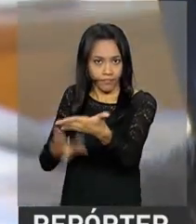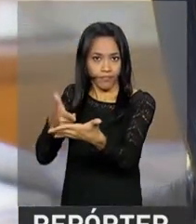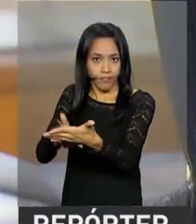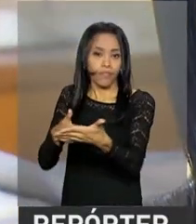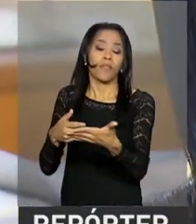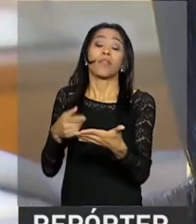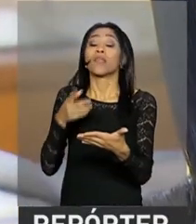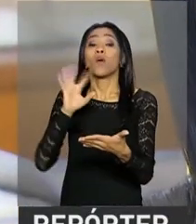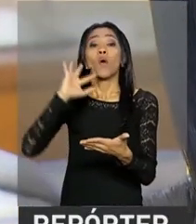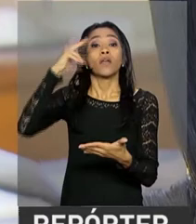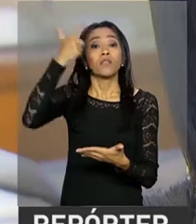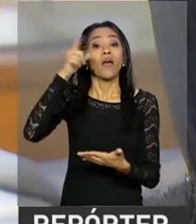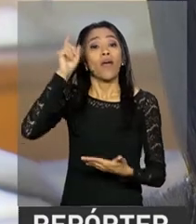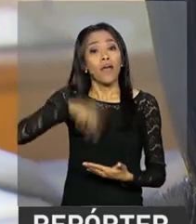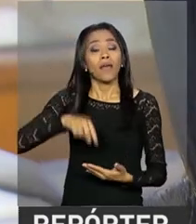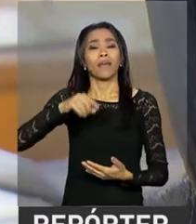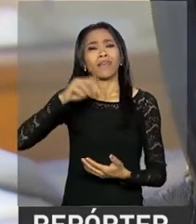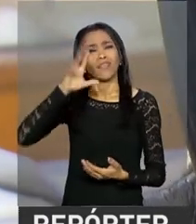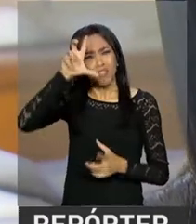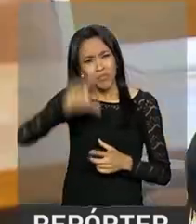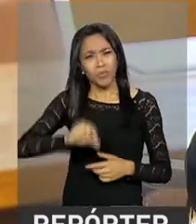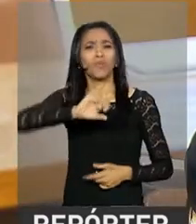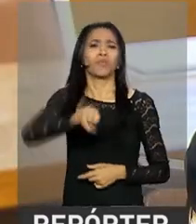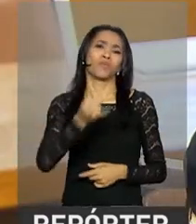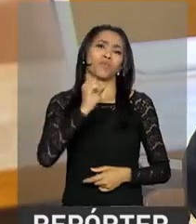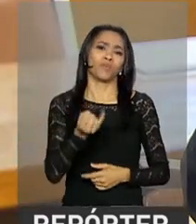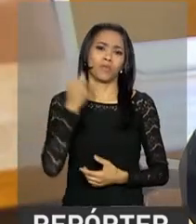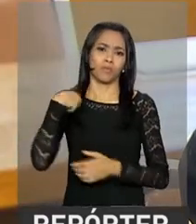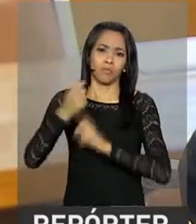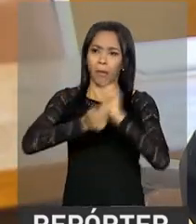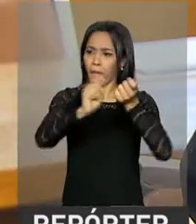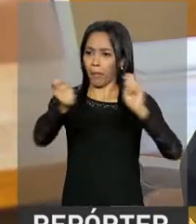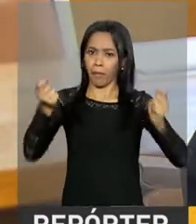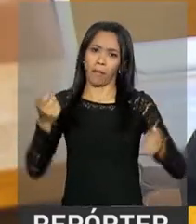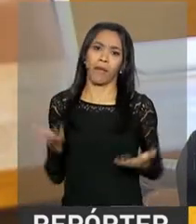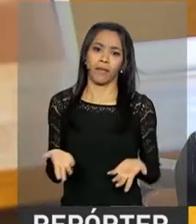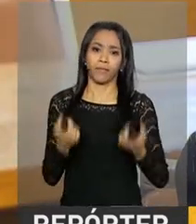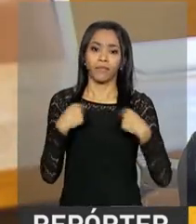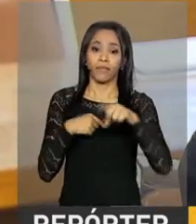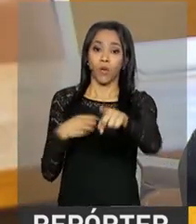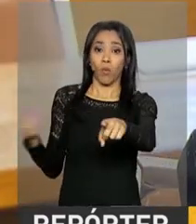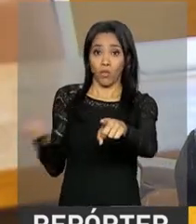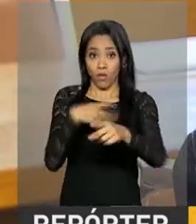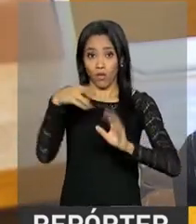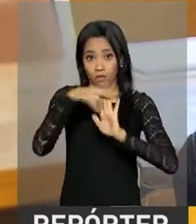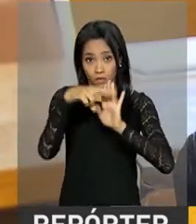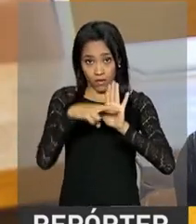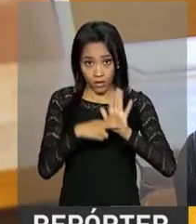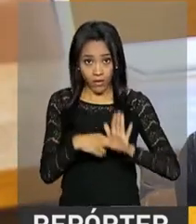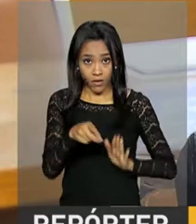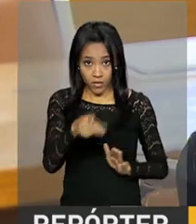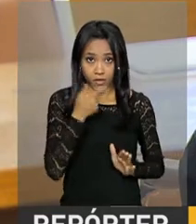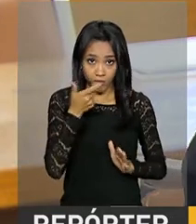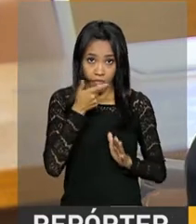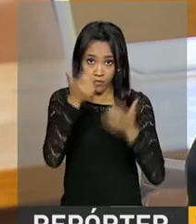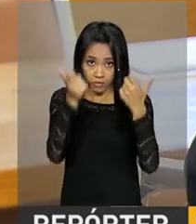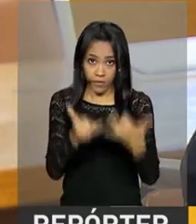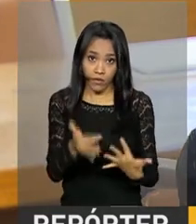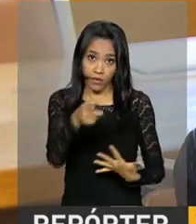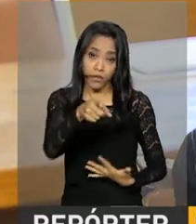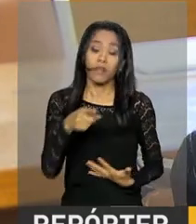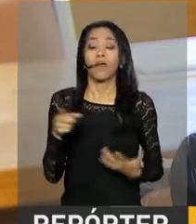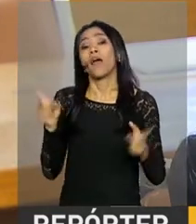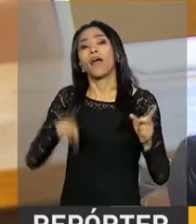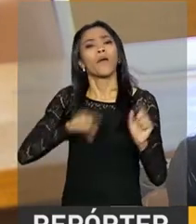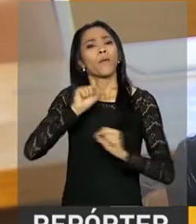diminuam os juros pagos pelos consumidores com a expectativa com a nova regulação e termos de benefício o cliente é exatamente essa